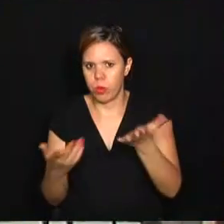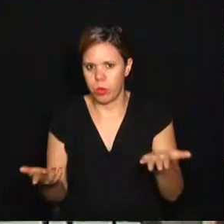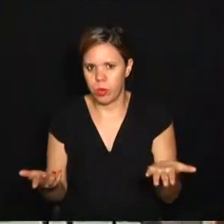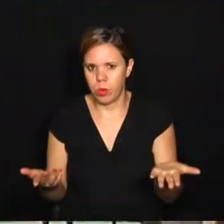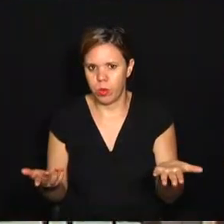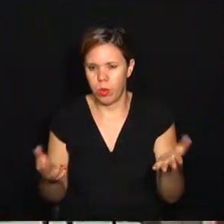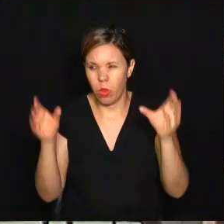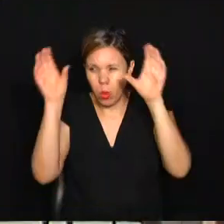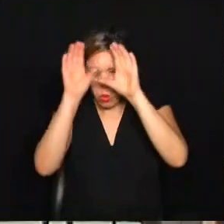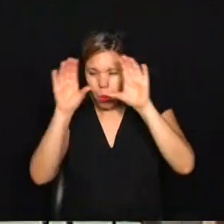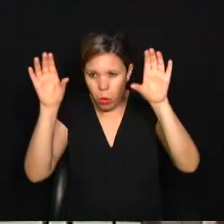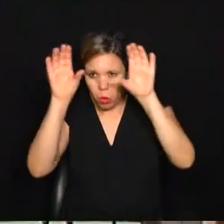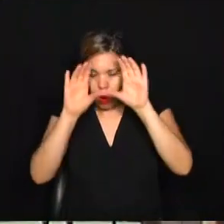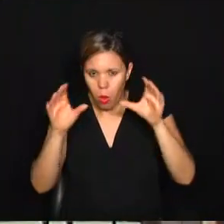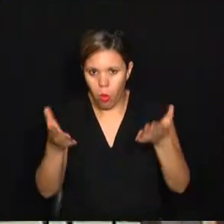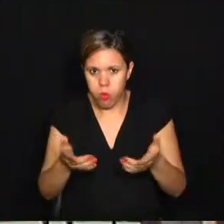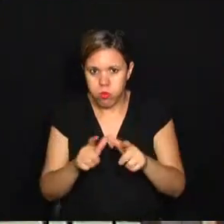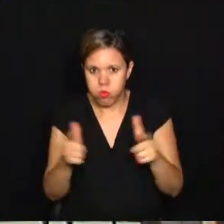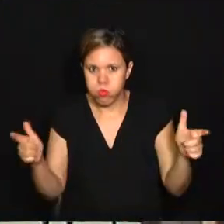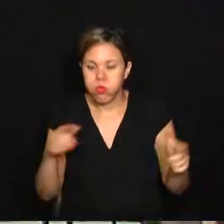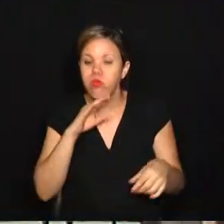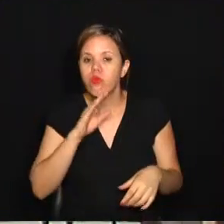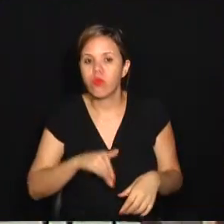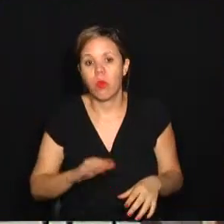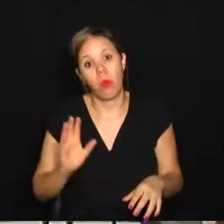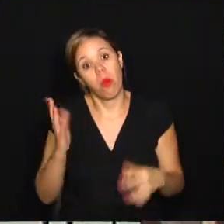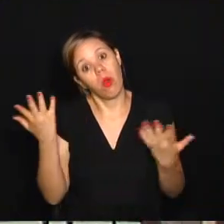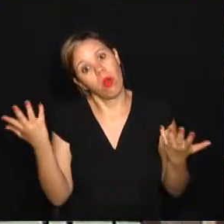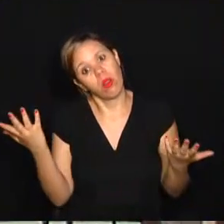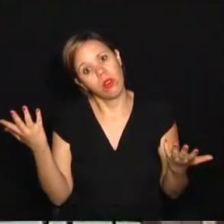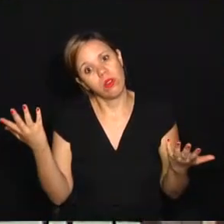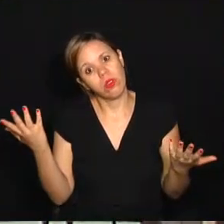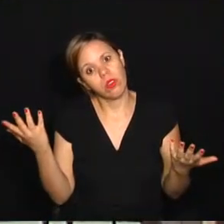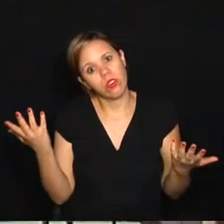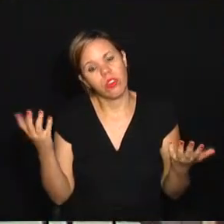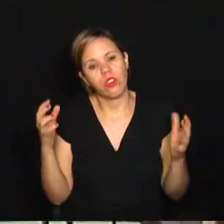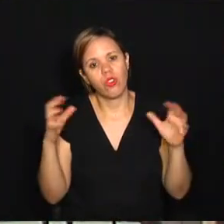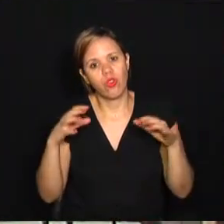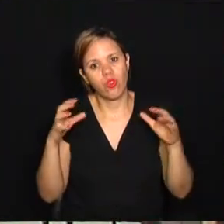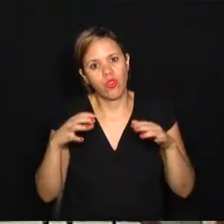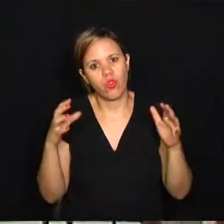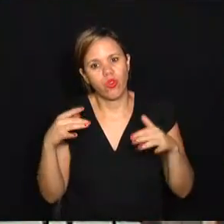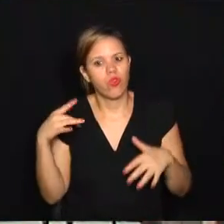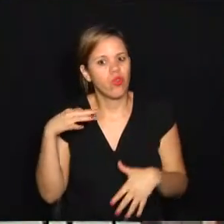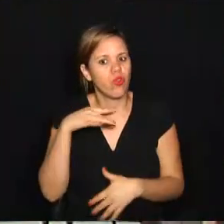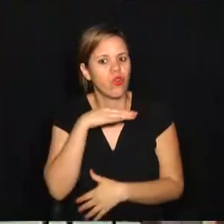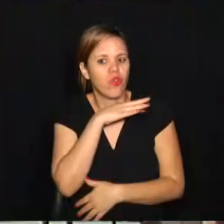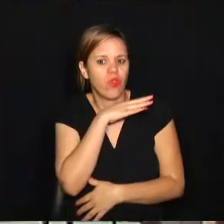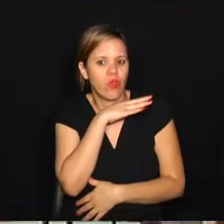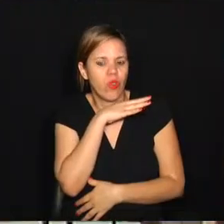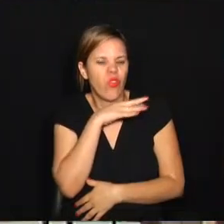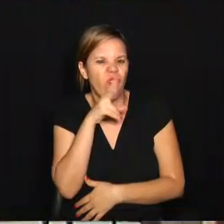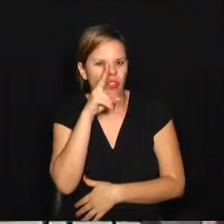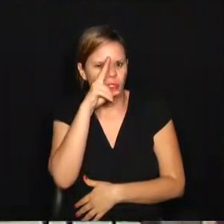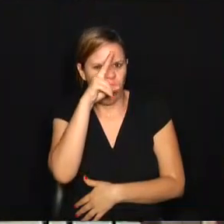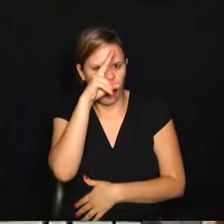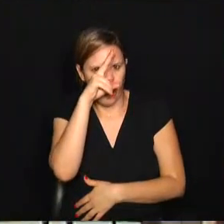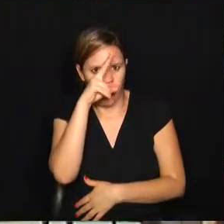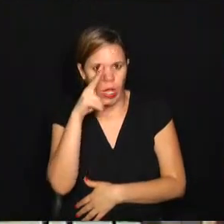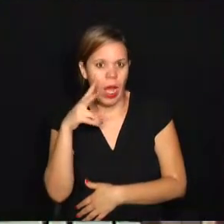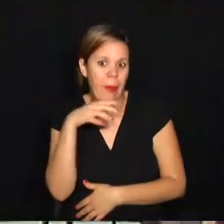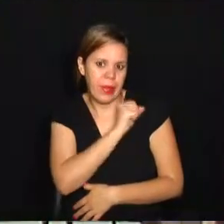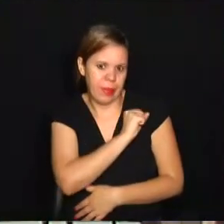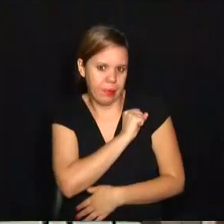que a nebulosidade aumenta à tarde e deve cair aquela famosa chuva de verão, uma pancada forte, mas